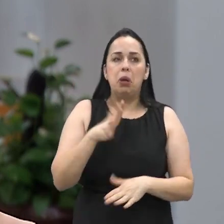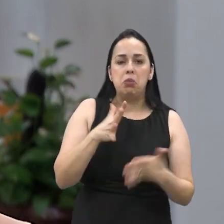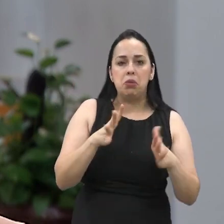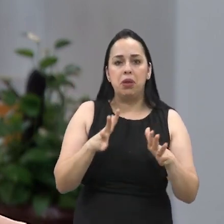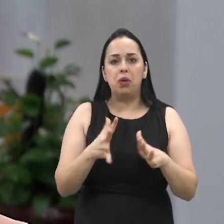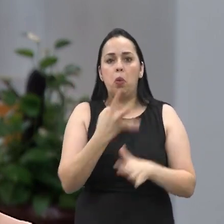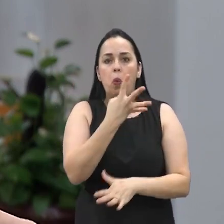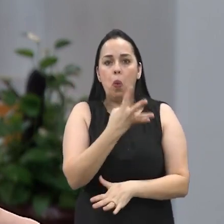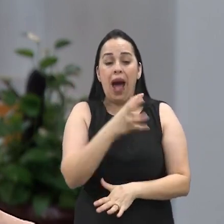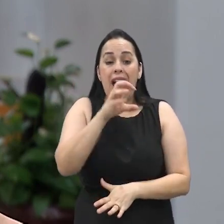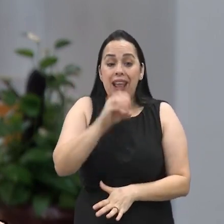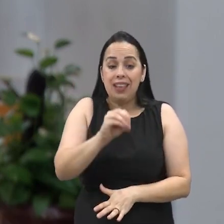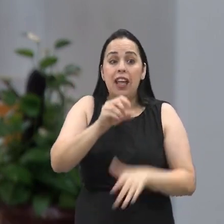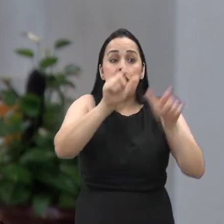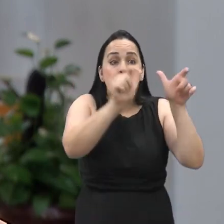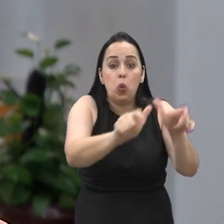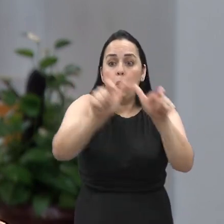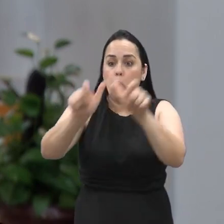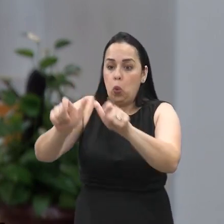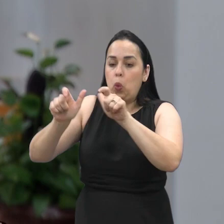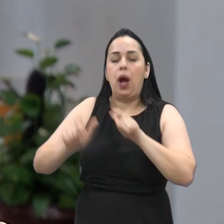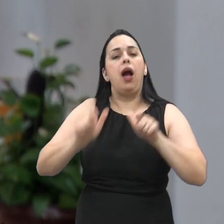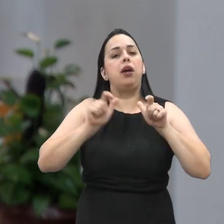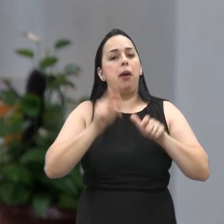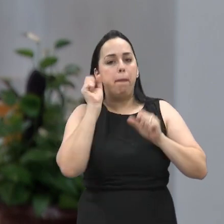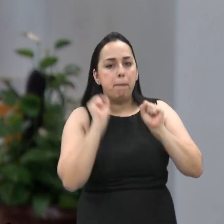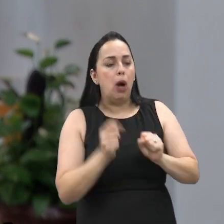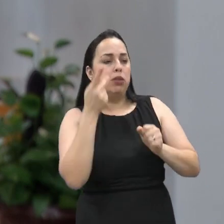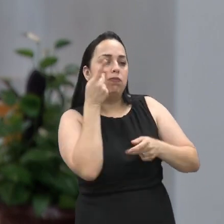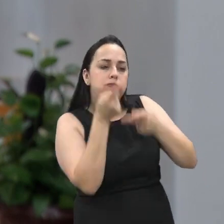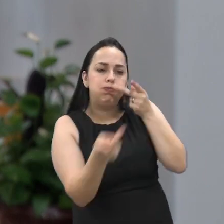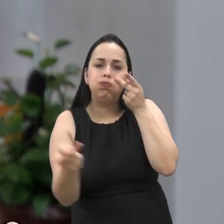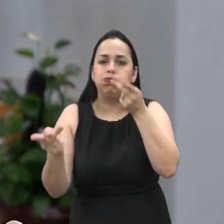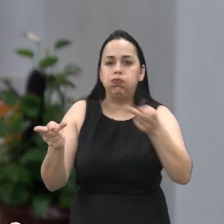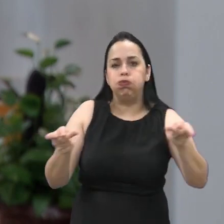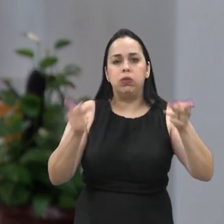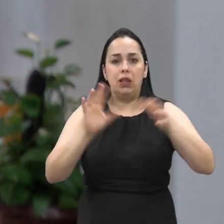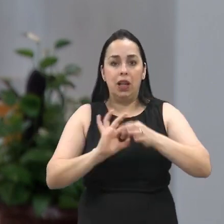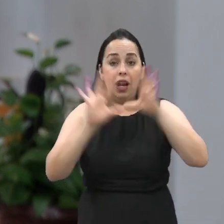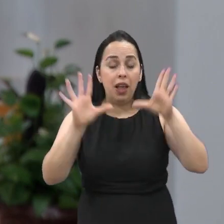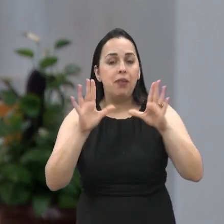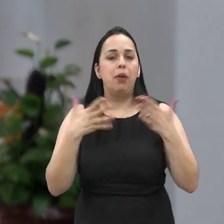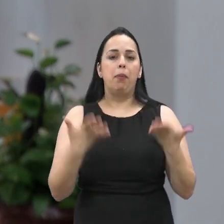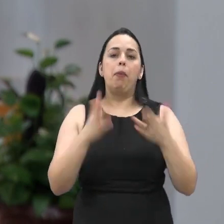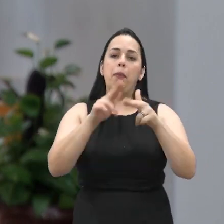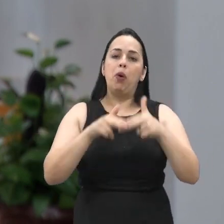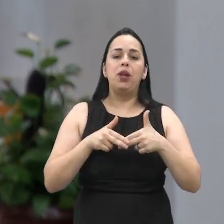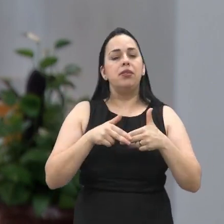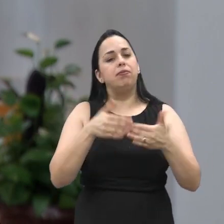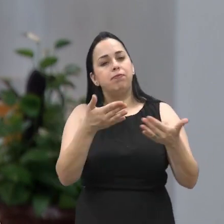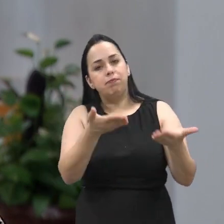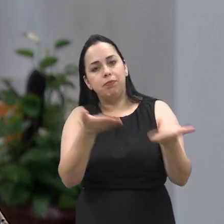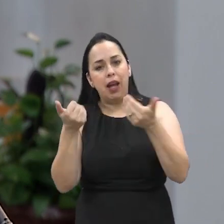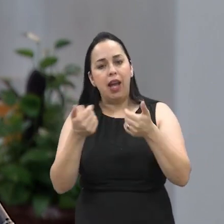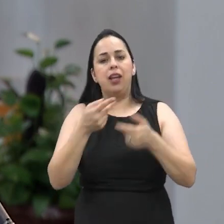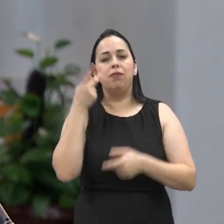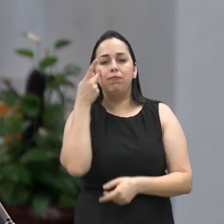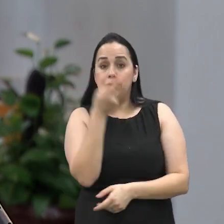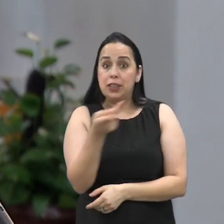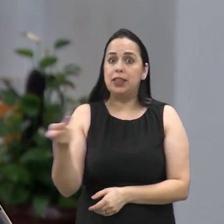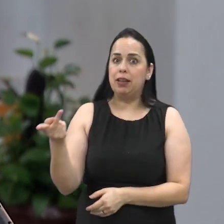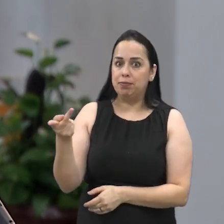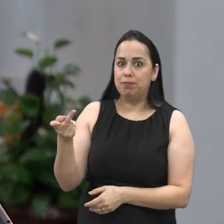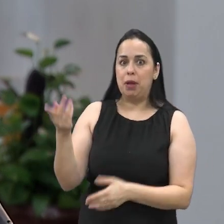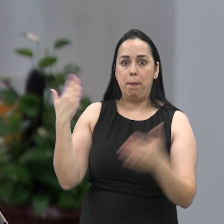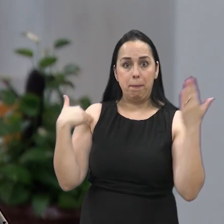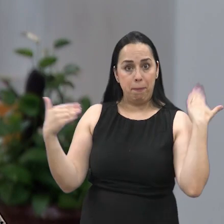Campos, mais de 40 pontos turísticos que podem ser visitados. Então, o convite que eu faço é: venha fazer o Walking